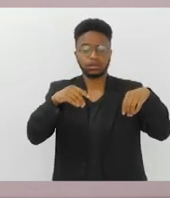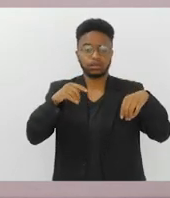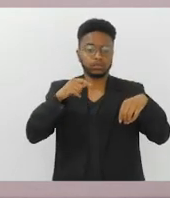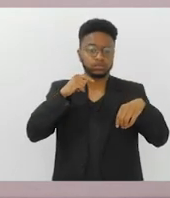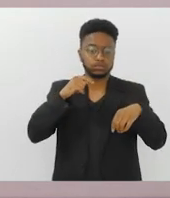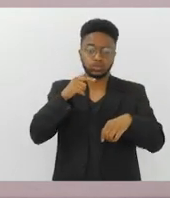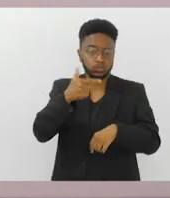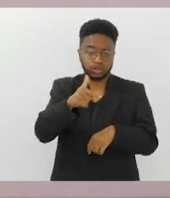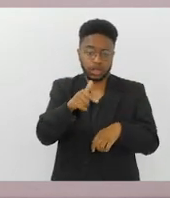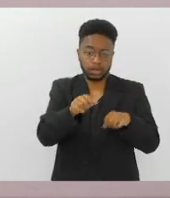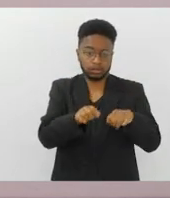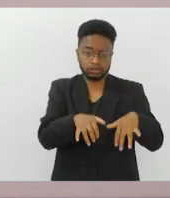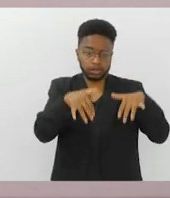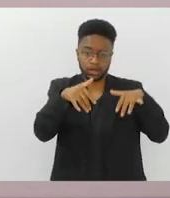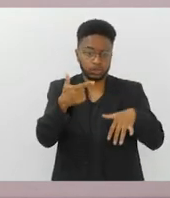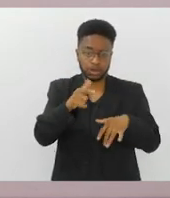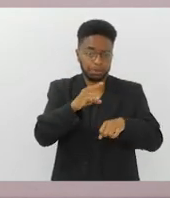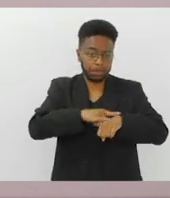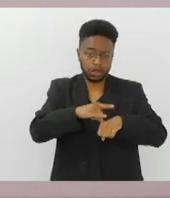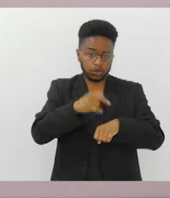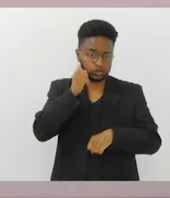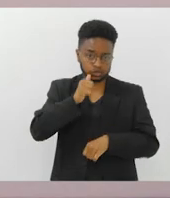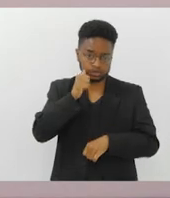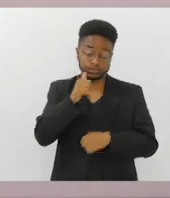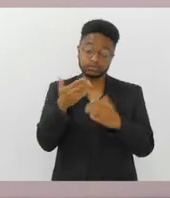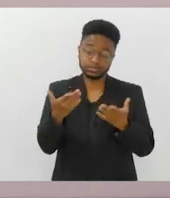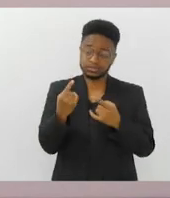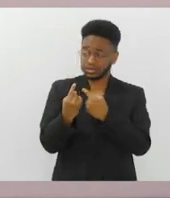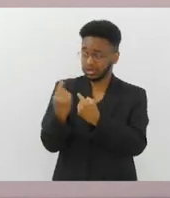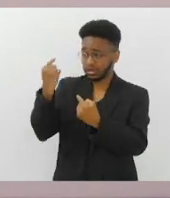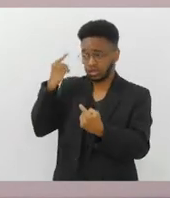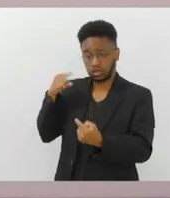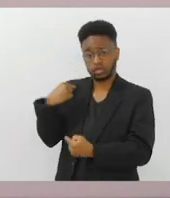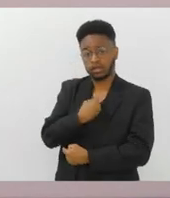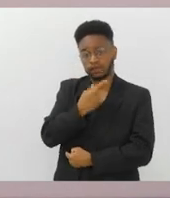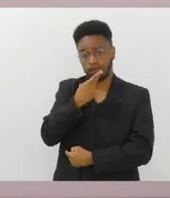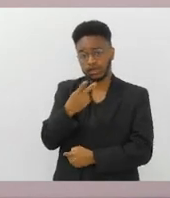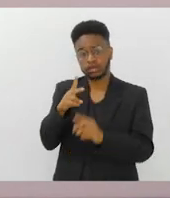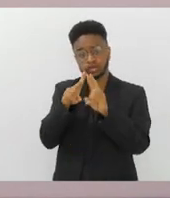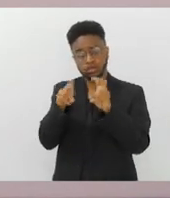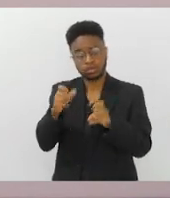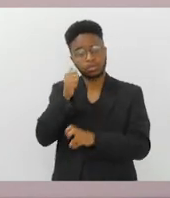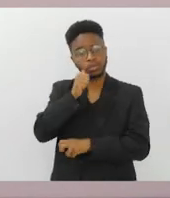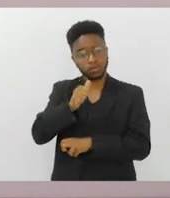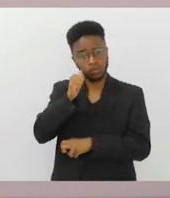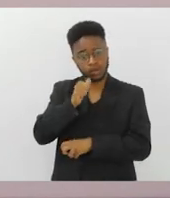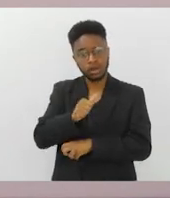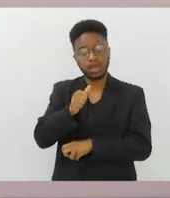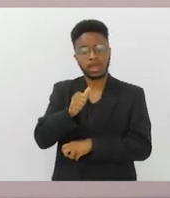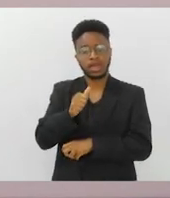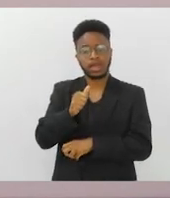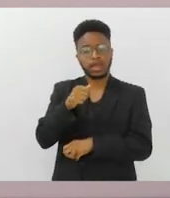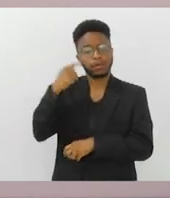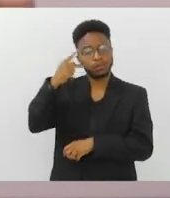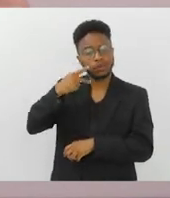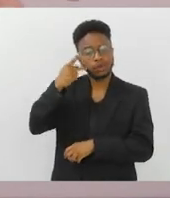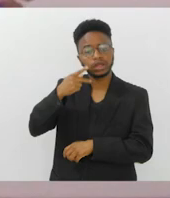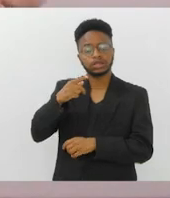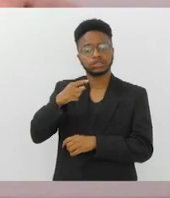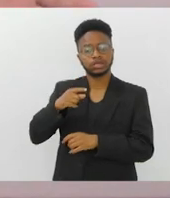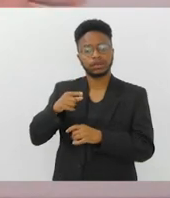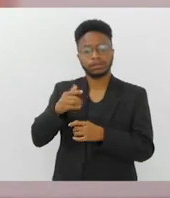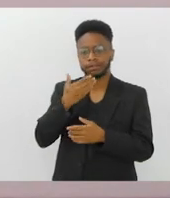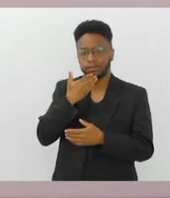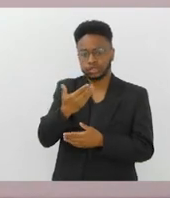plenário. Então, quando a gente fala lá atrás das mulheres parlamentares reivindicando, quando a gente estava discutindo